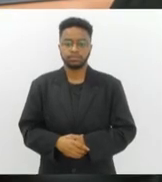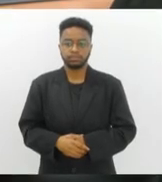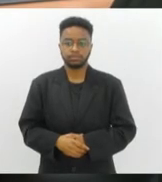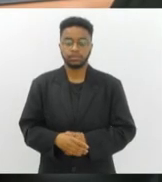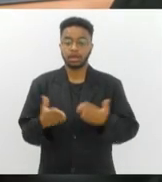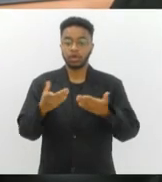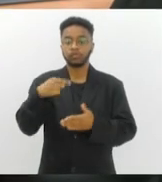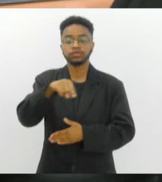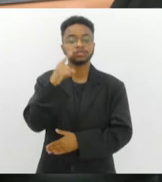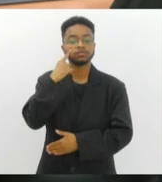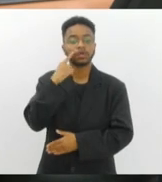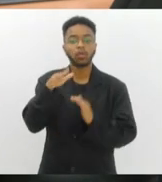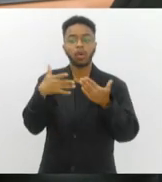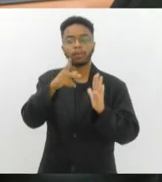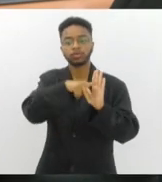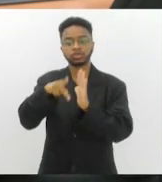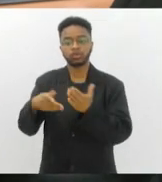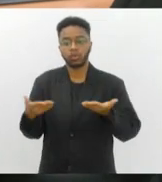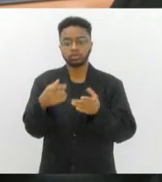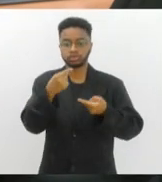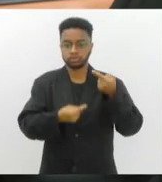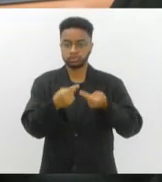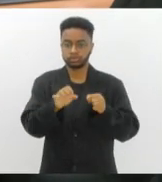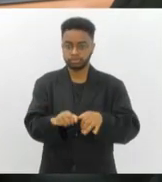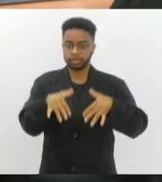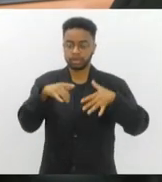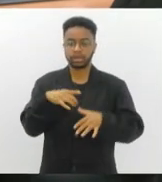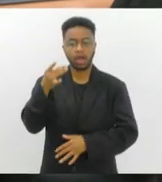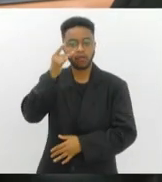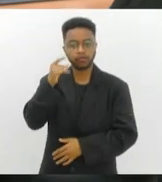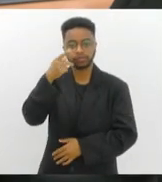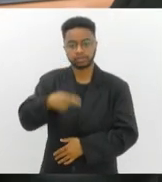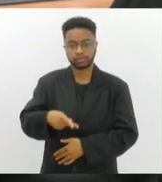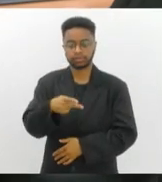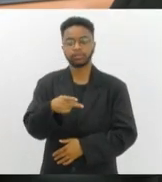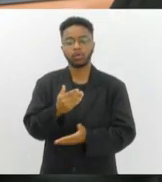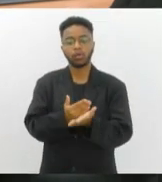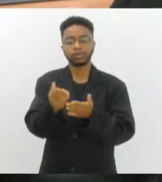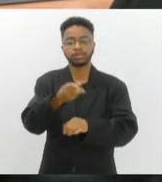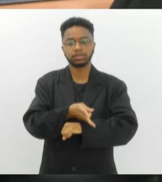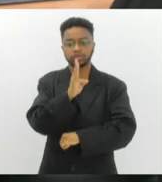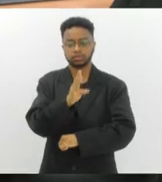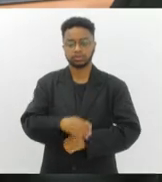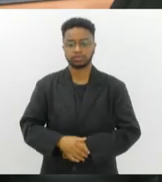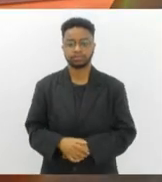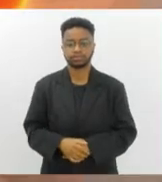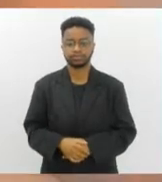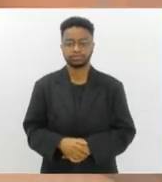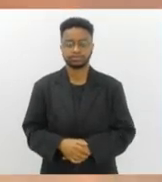Veja agora os projetos que serão discutidos no plenário com transmissão ao vivo da TV Alerj a partir das 3 horas da